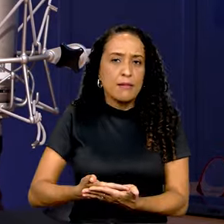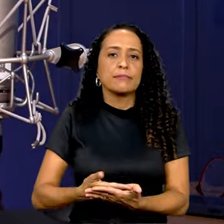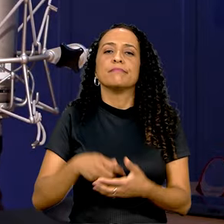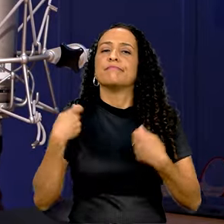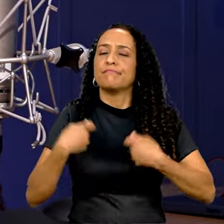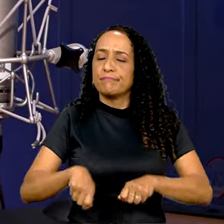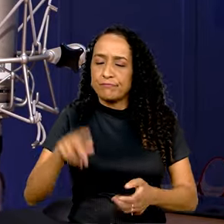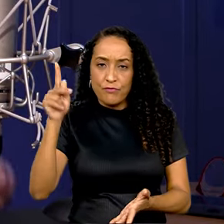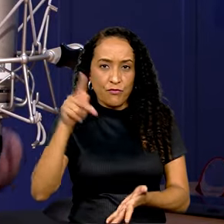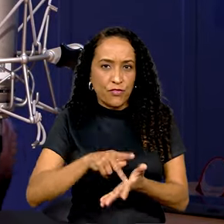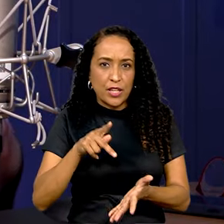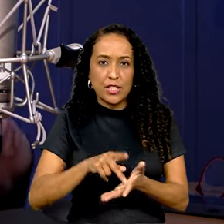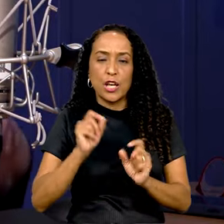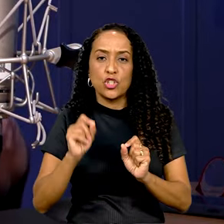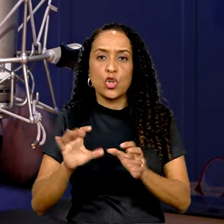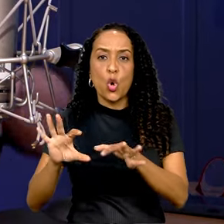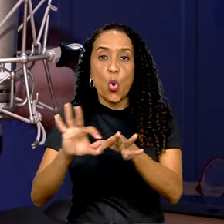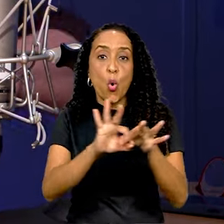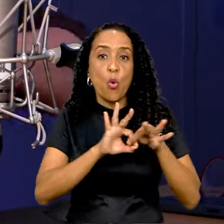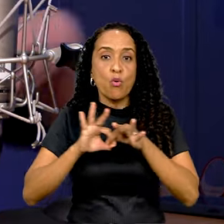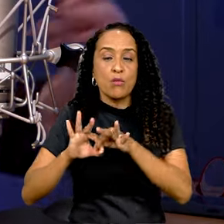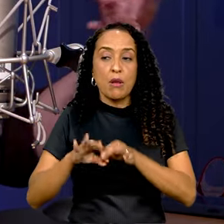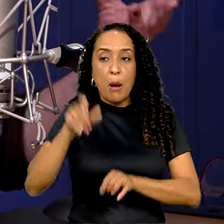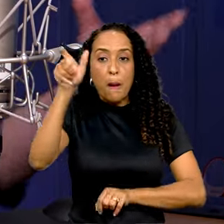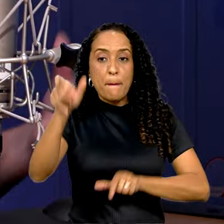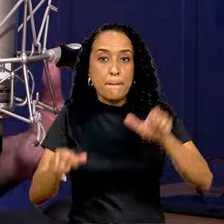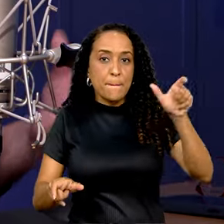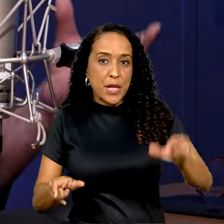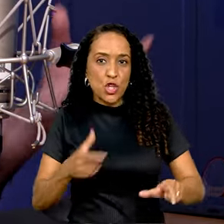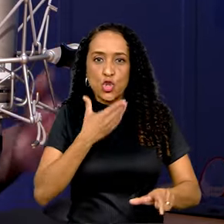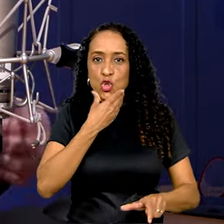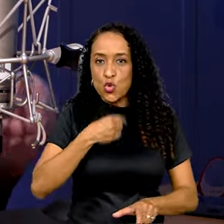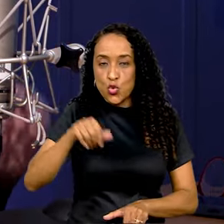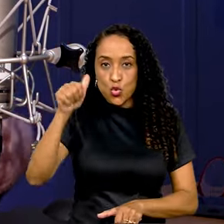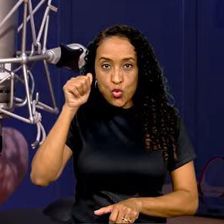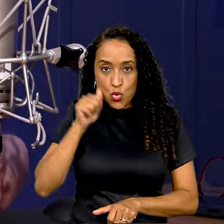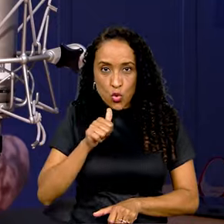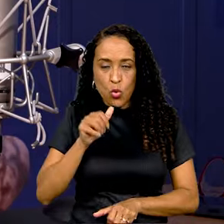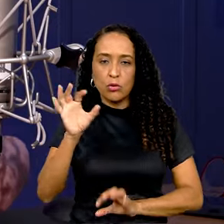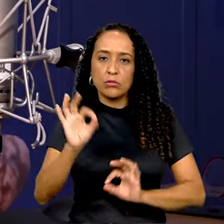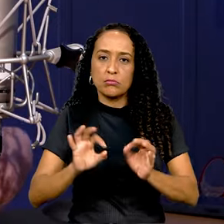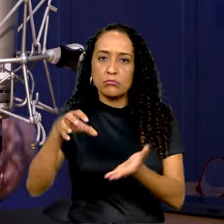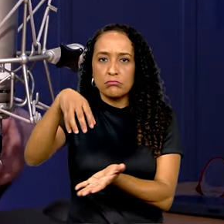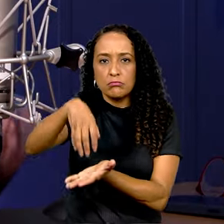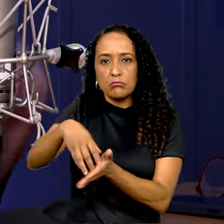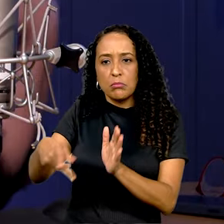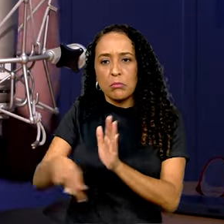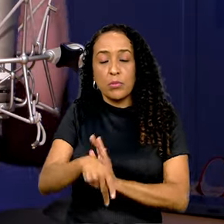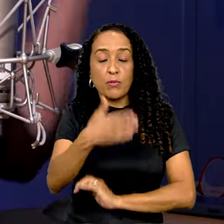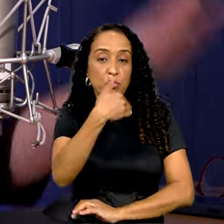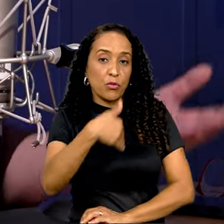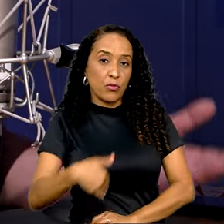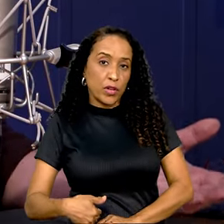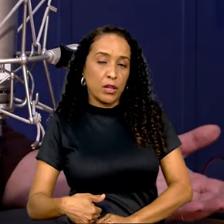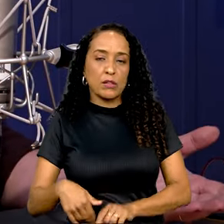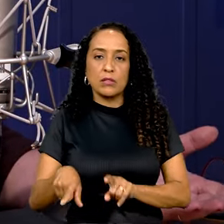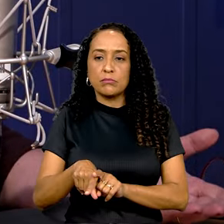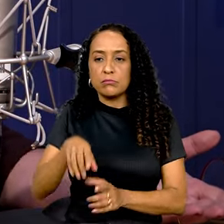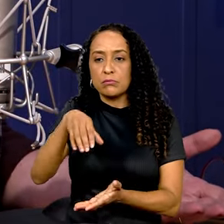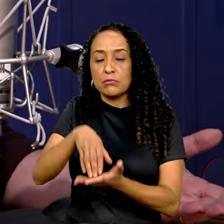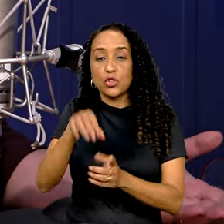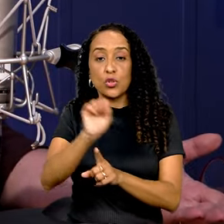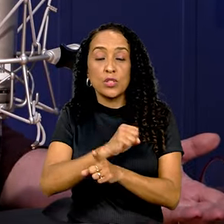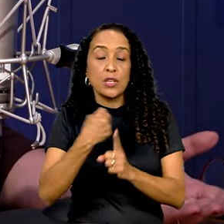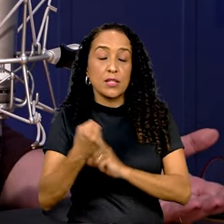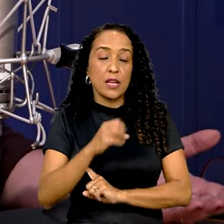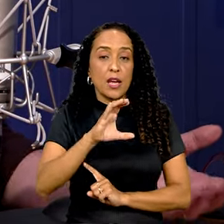realmente de uma união entre atores e atrizes aqui organizações do governo né organizações da